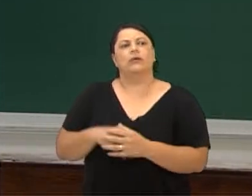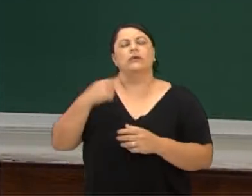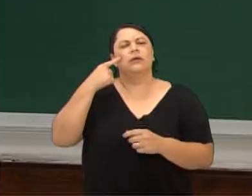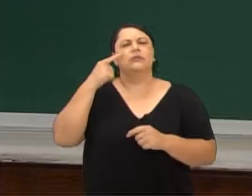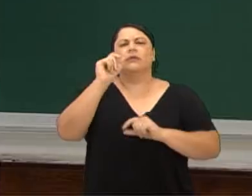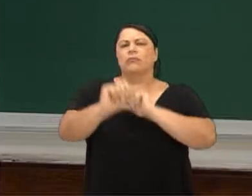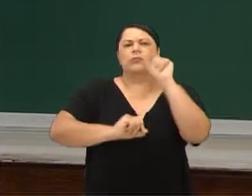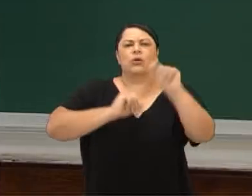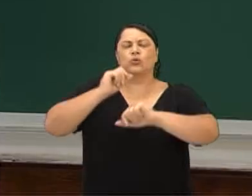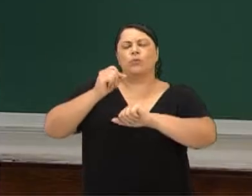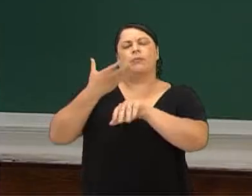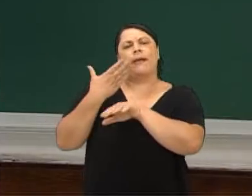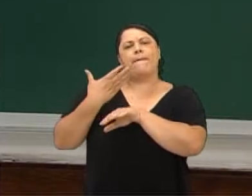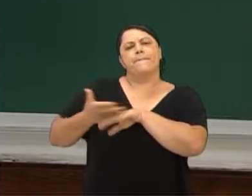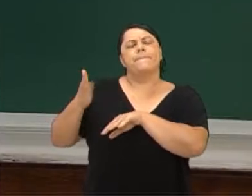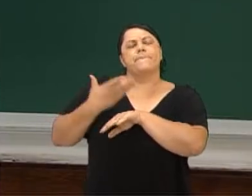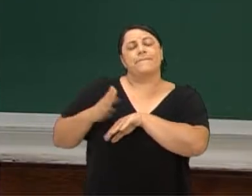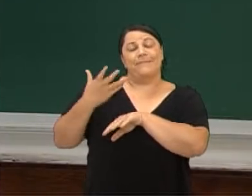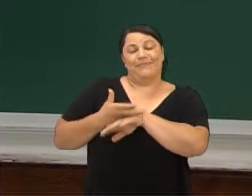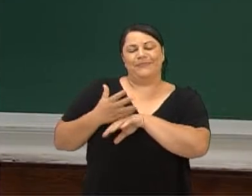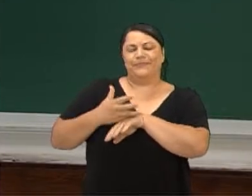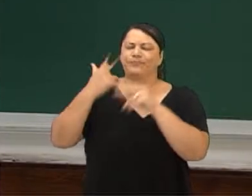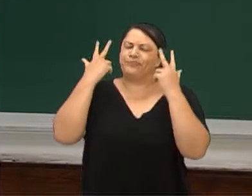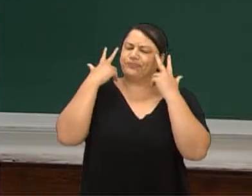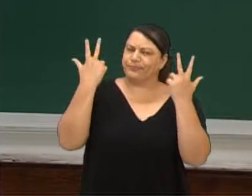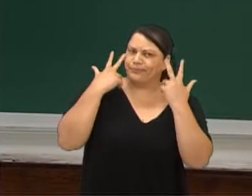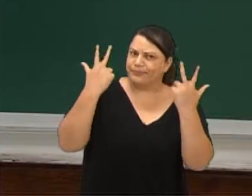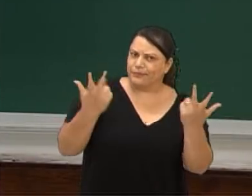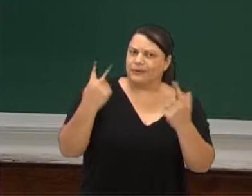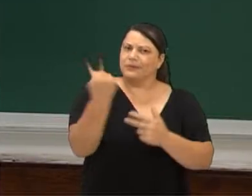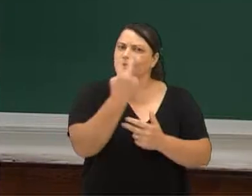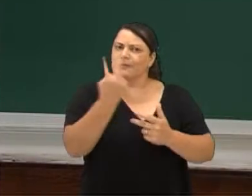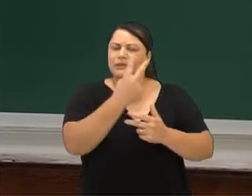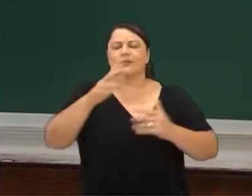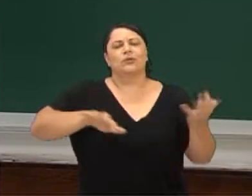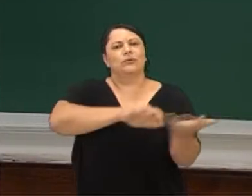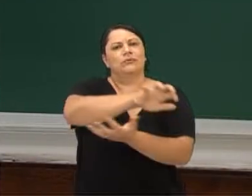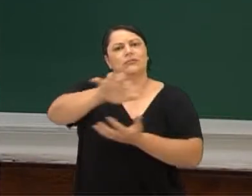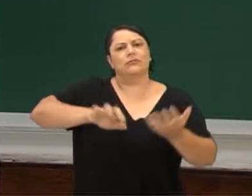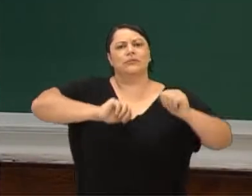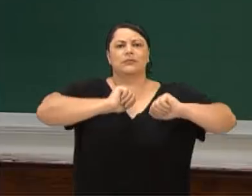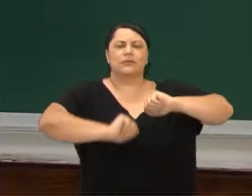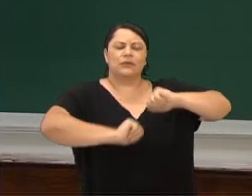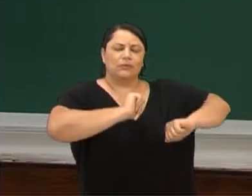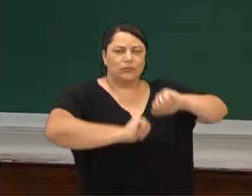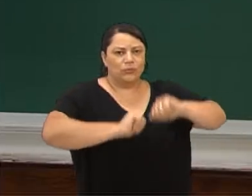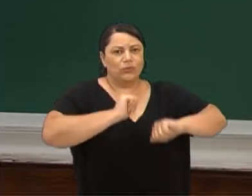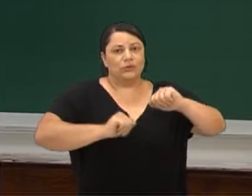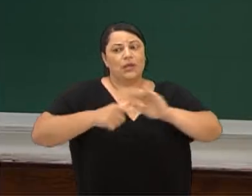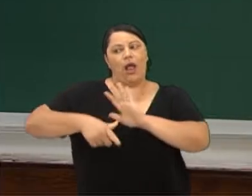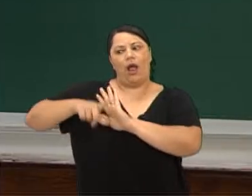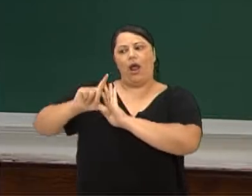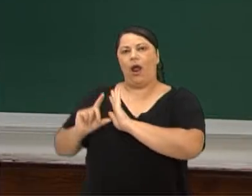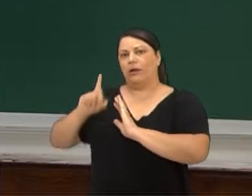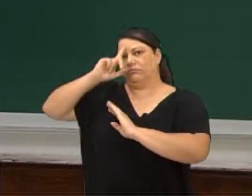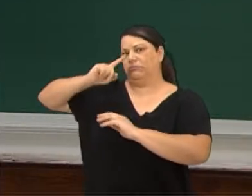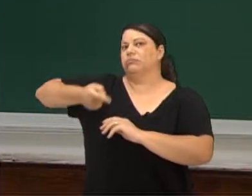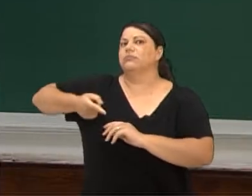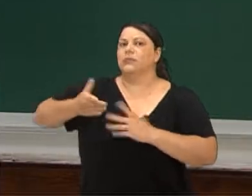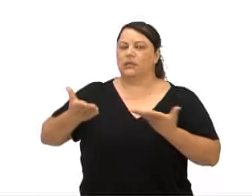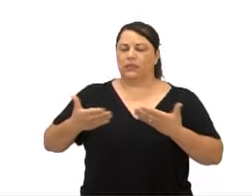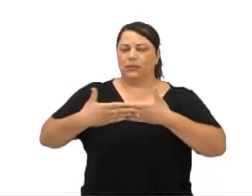uma prática comum na segunda Revolução Industrial, gente. Segunda Revolução Industrial e antes do imperialismo. Vamos